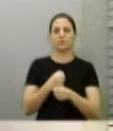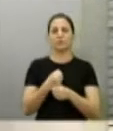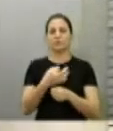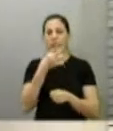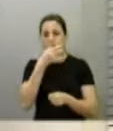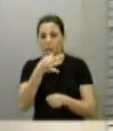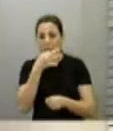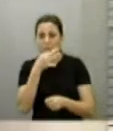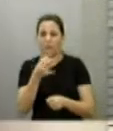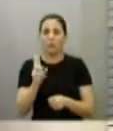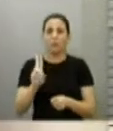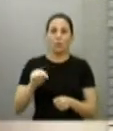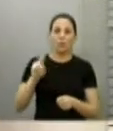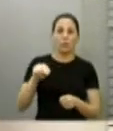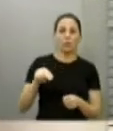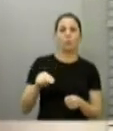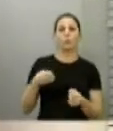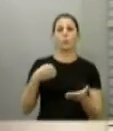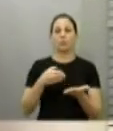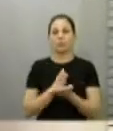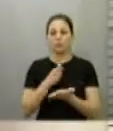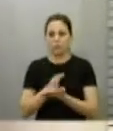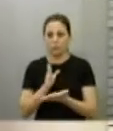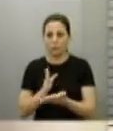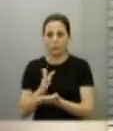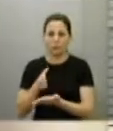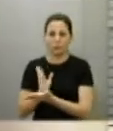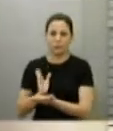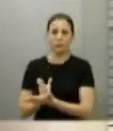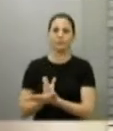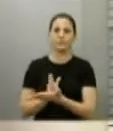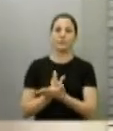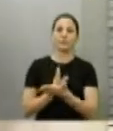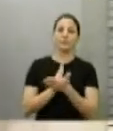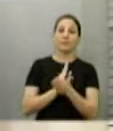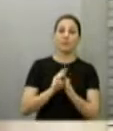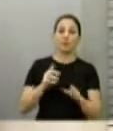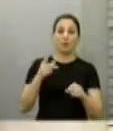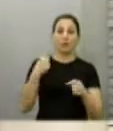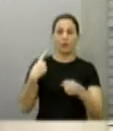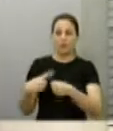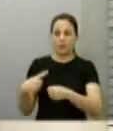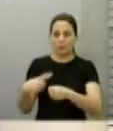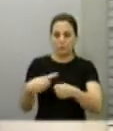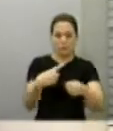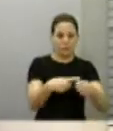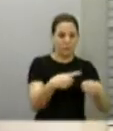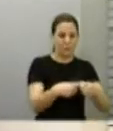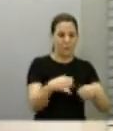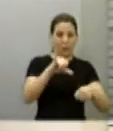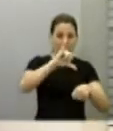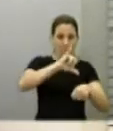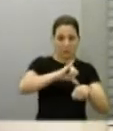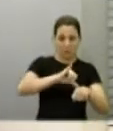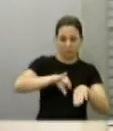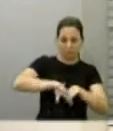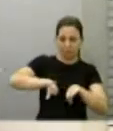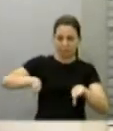prática, que é a Câmara nos bairros, com as sessões legislativas acontecendo nos bairros da periferia de